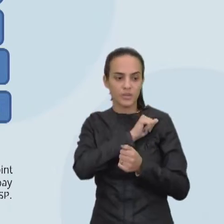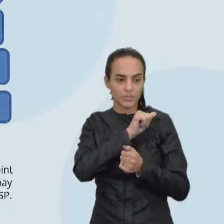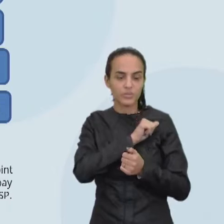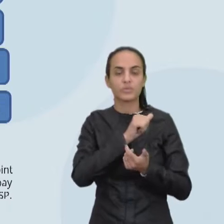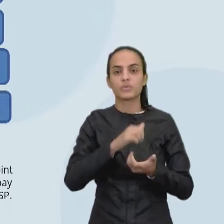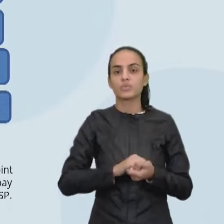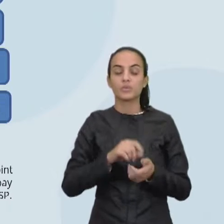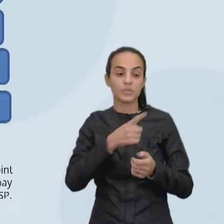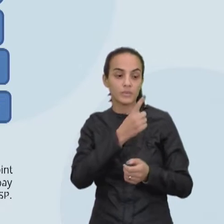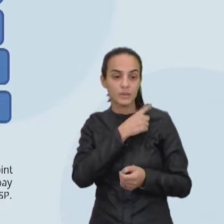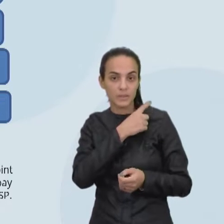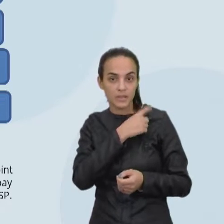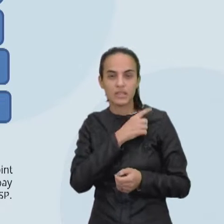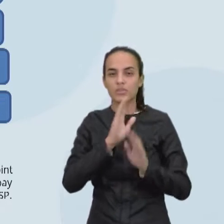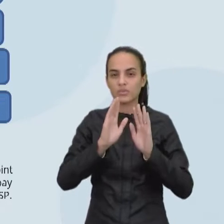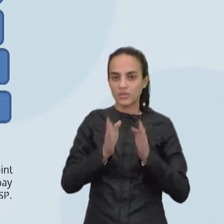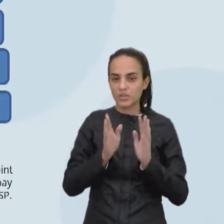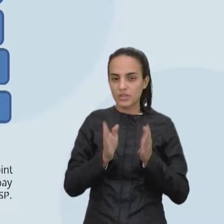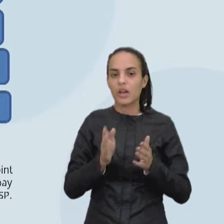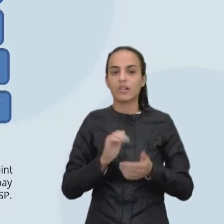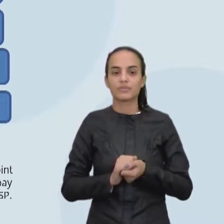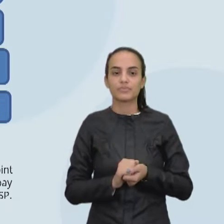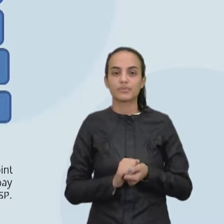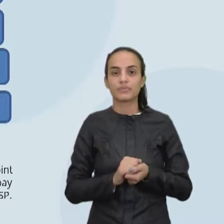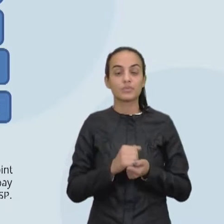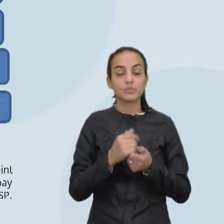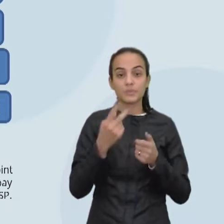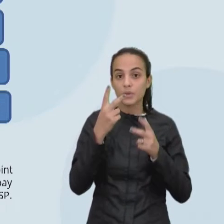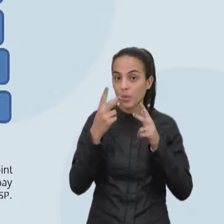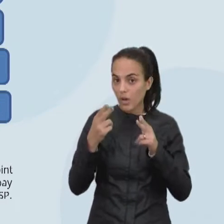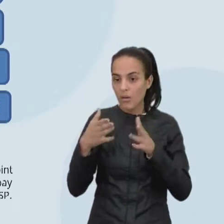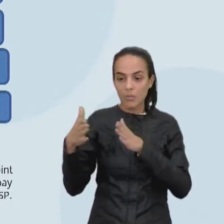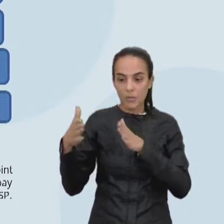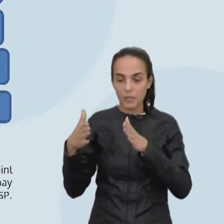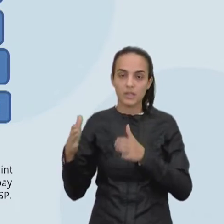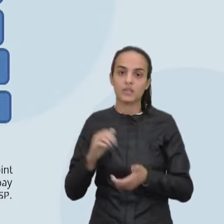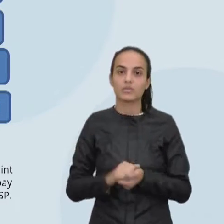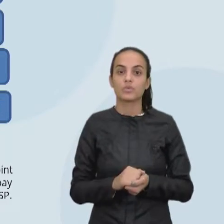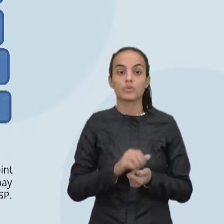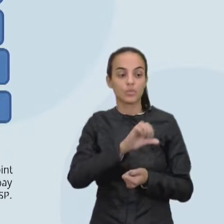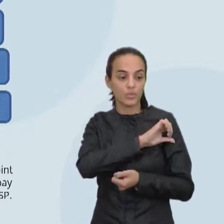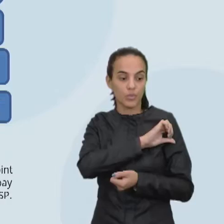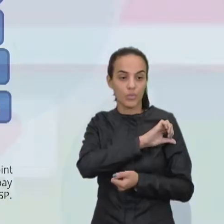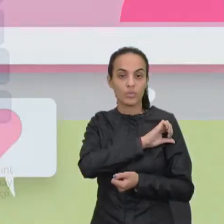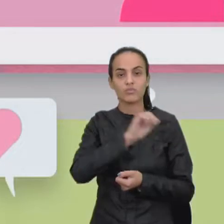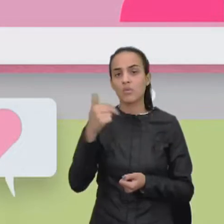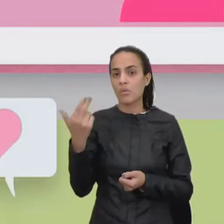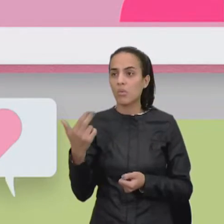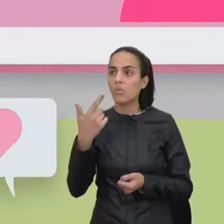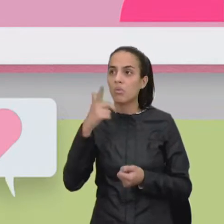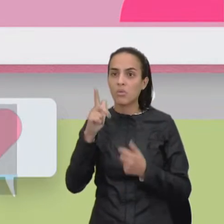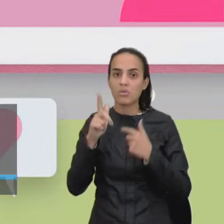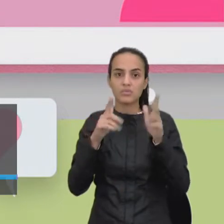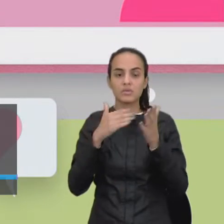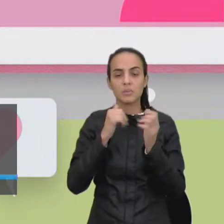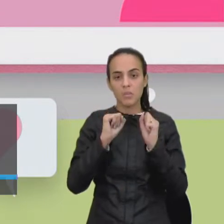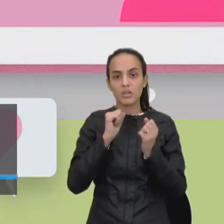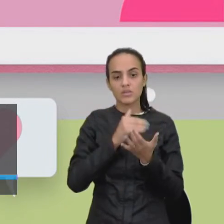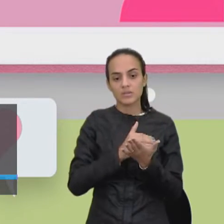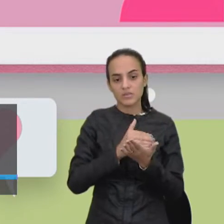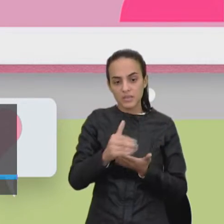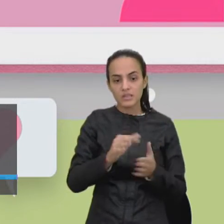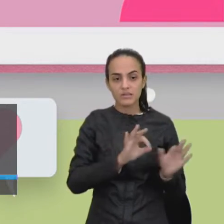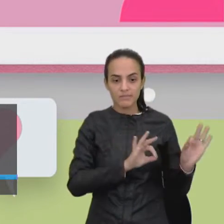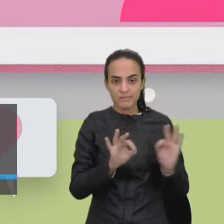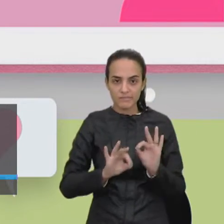do primeiro ano, que já o ano que vem estarão no mesmo momento que vocês, a galera do nono ano, ou os menores, que vocês podem começar até a elaborar